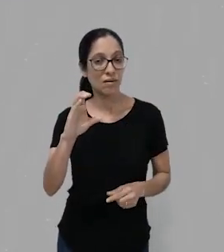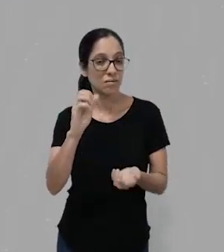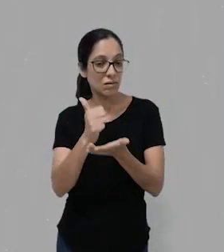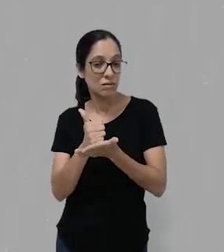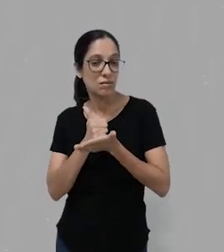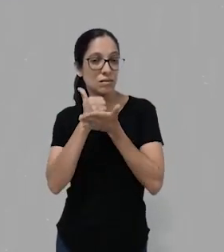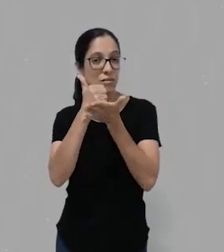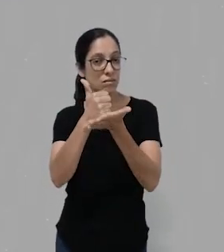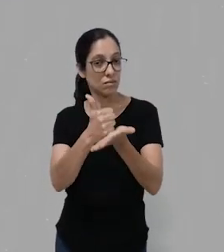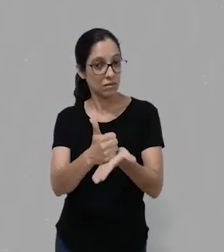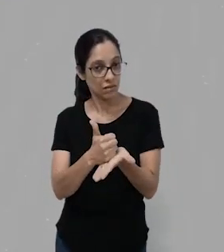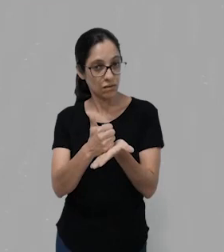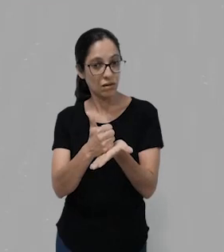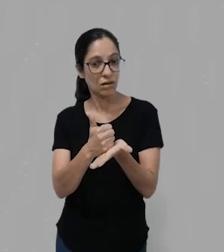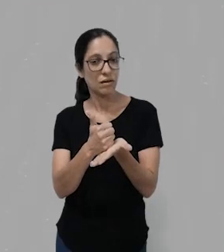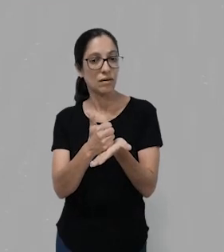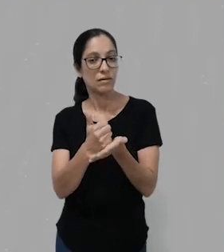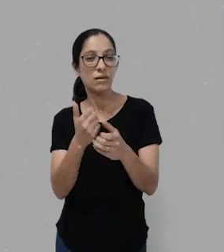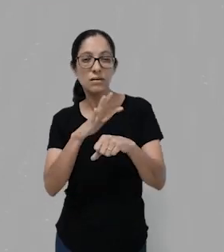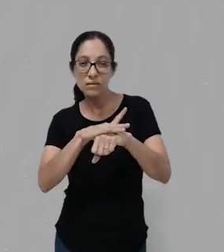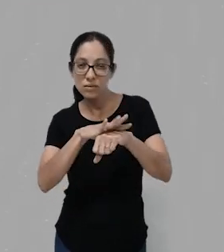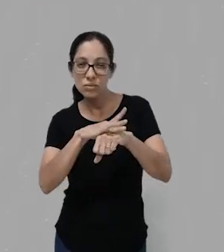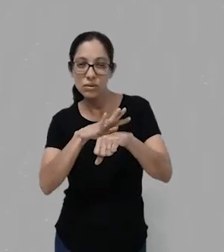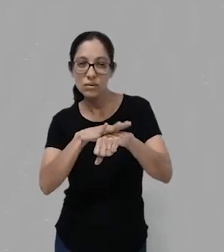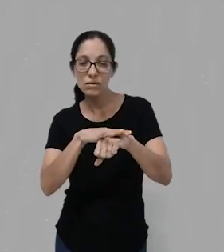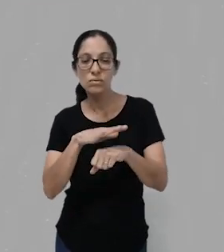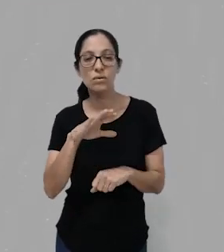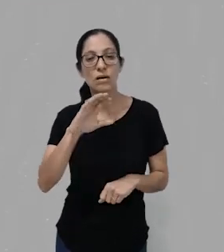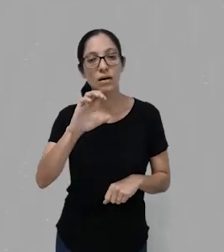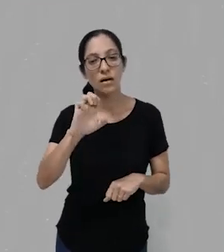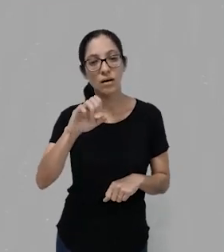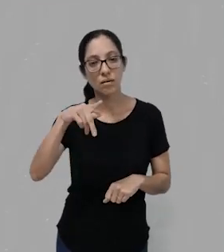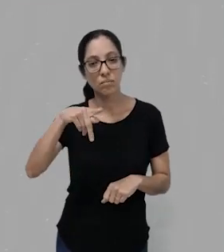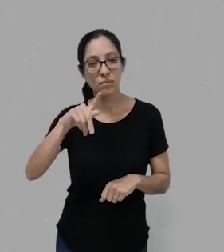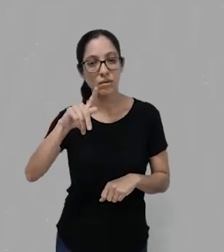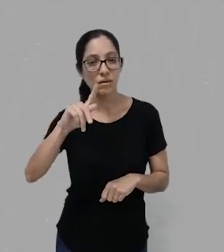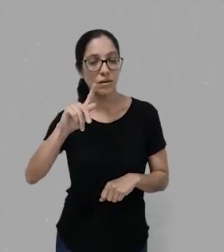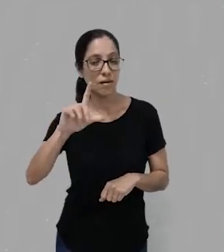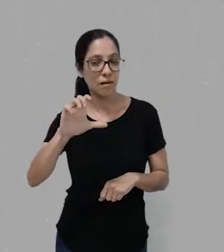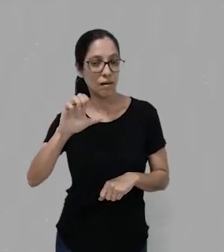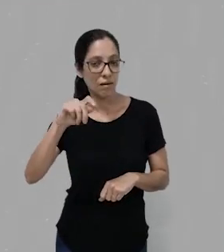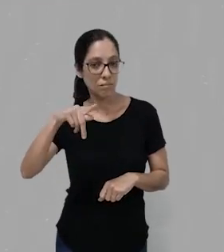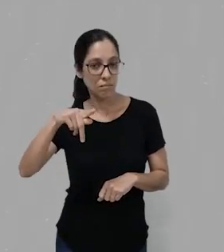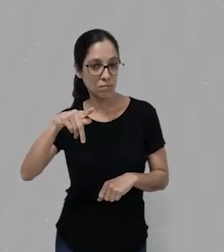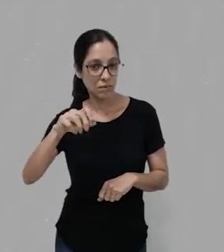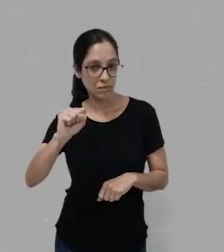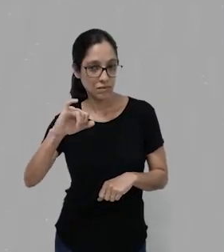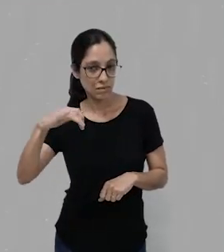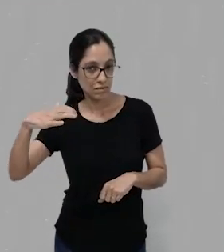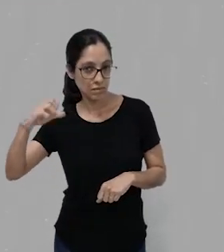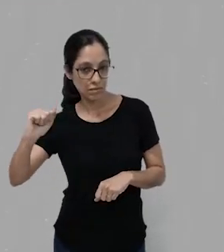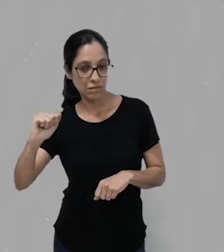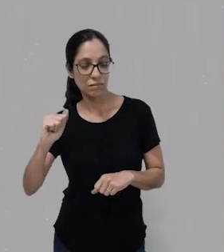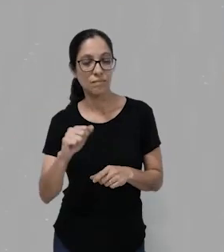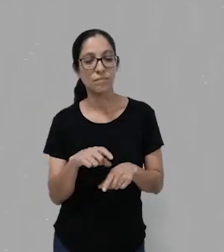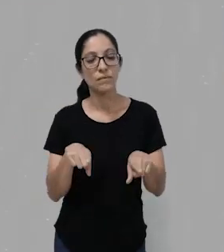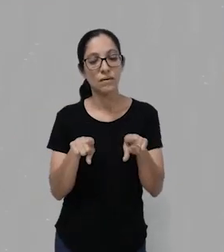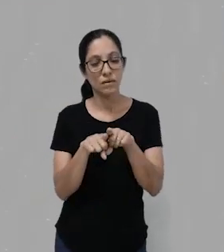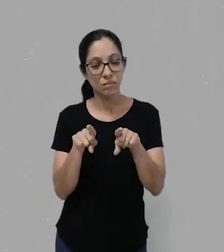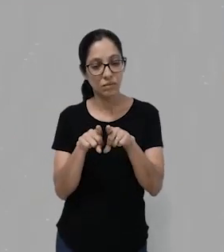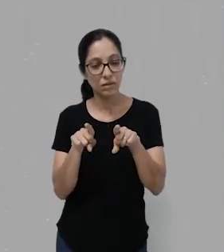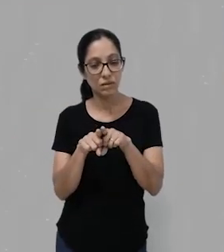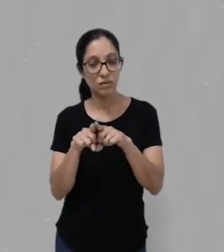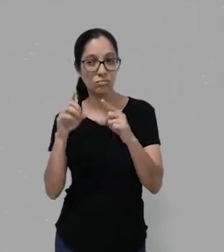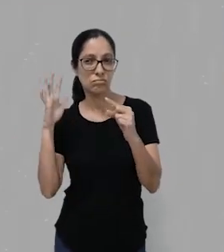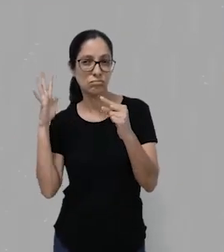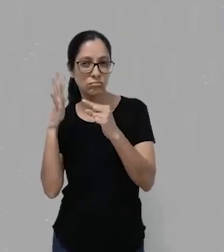auxiliar nesse quadro de epilepsia. O THC é o que causa os efeitos aí perturbadores alucinógenos,